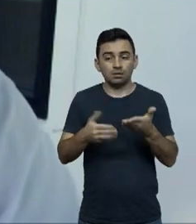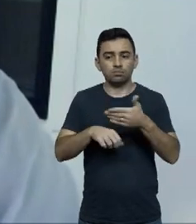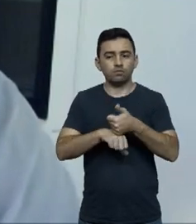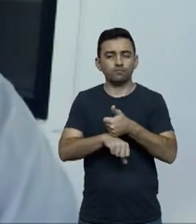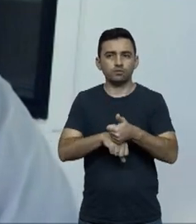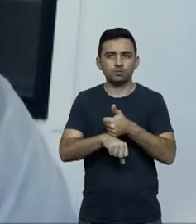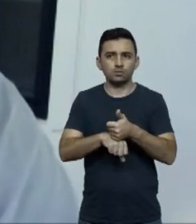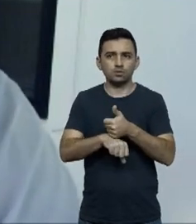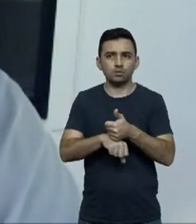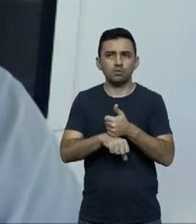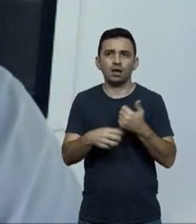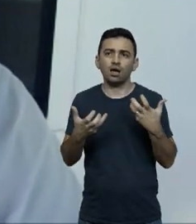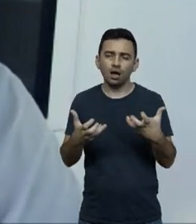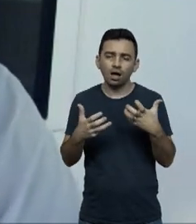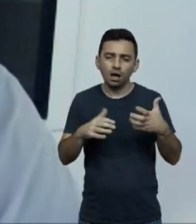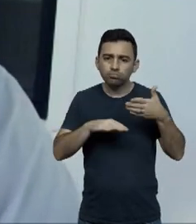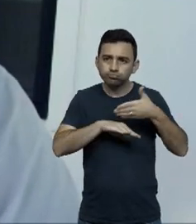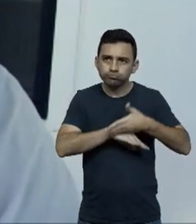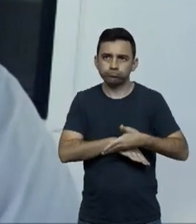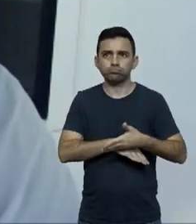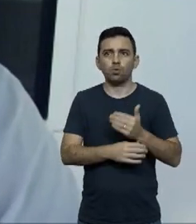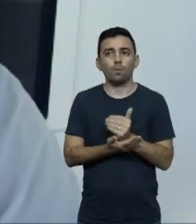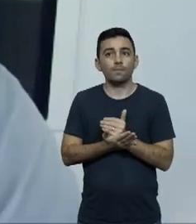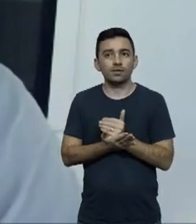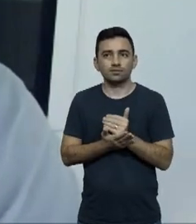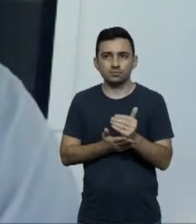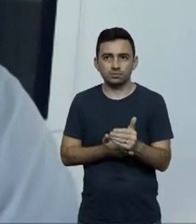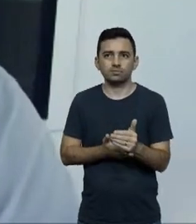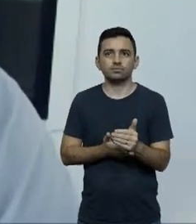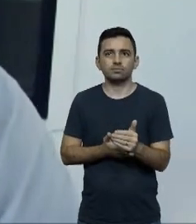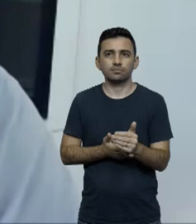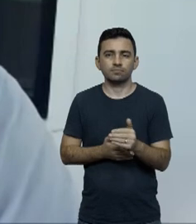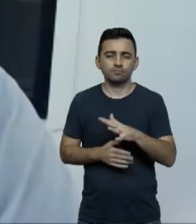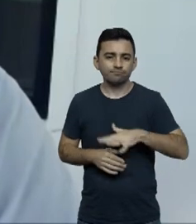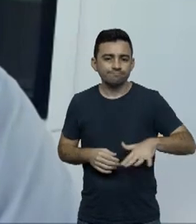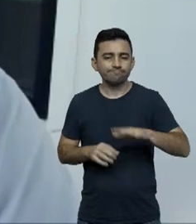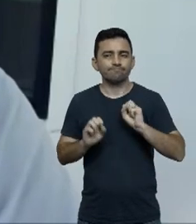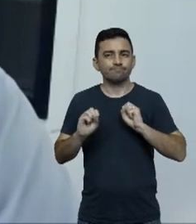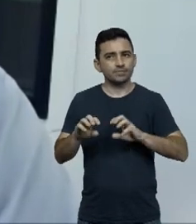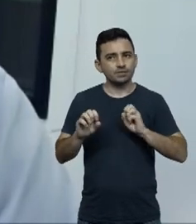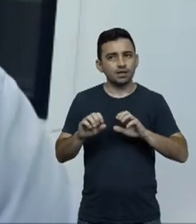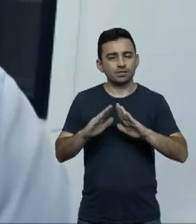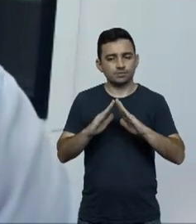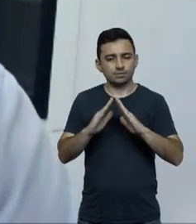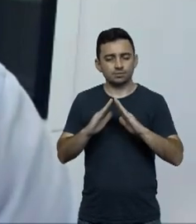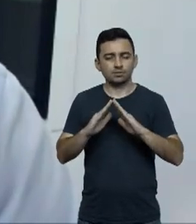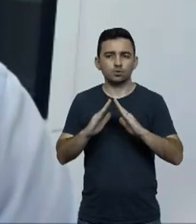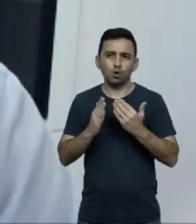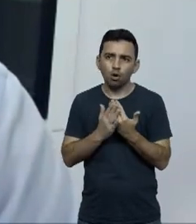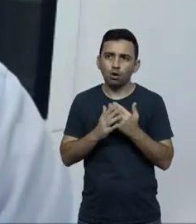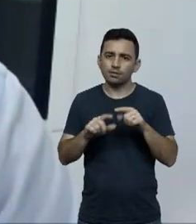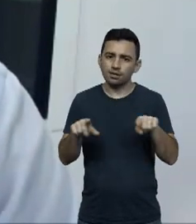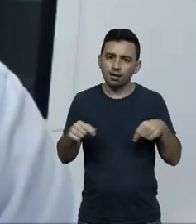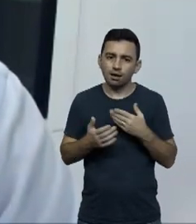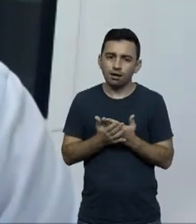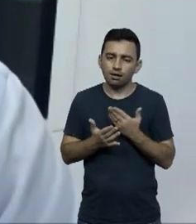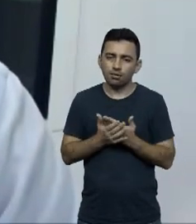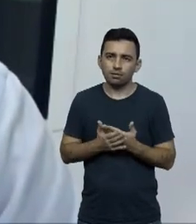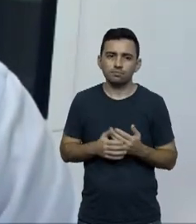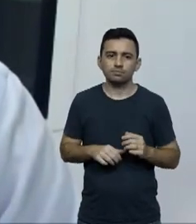que almeja ingressar uma vez ionar e sala de aula né então a